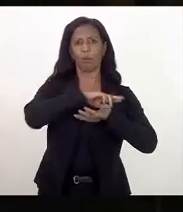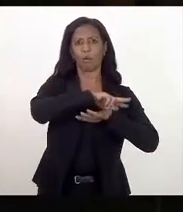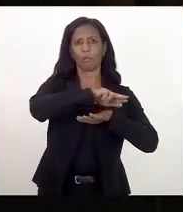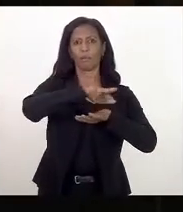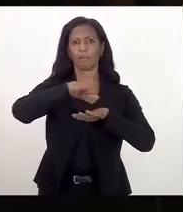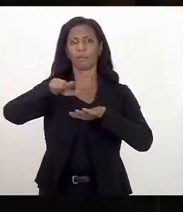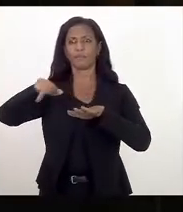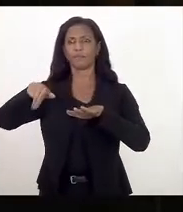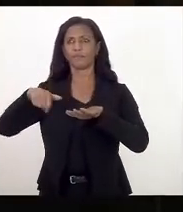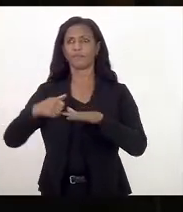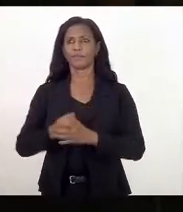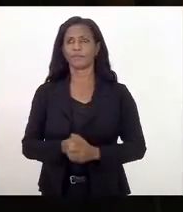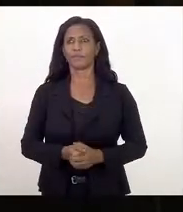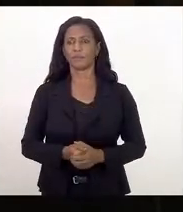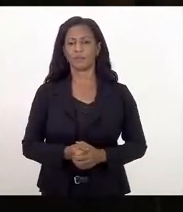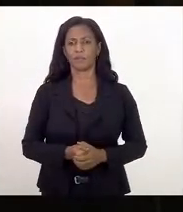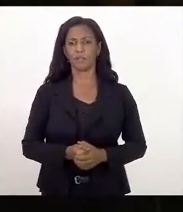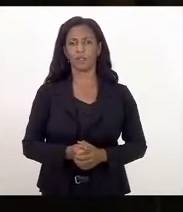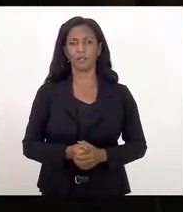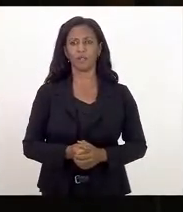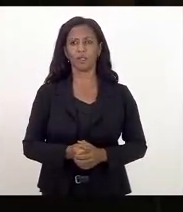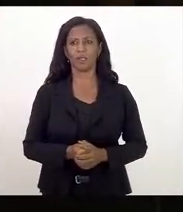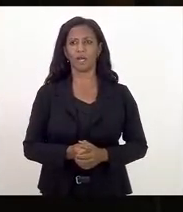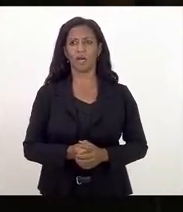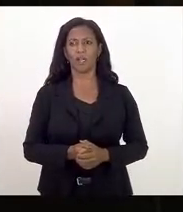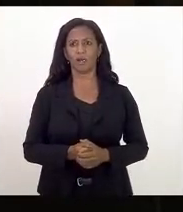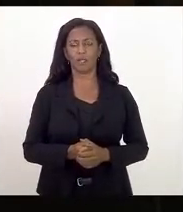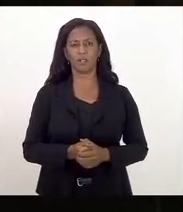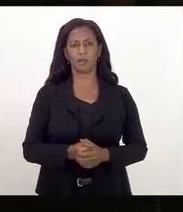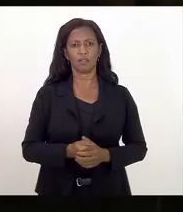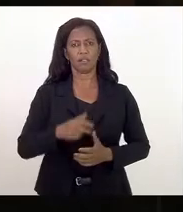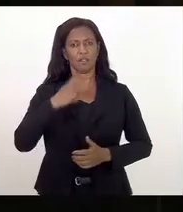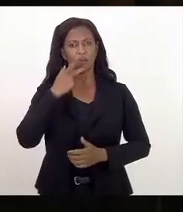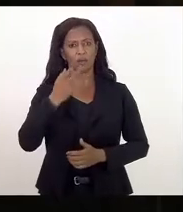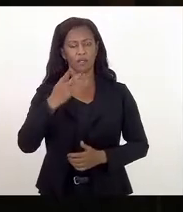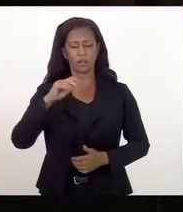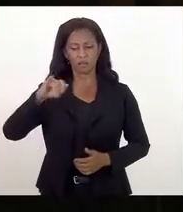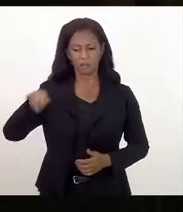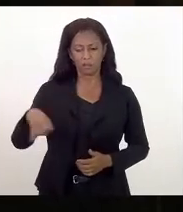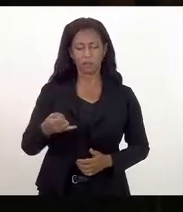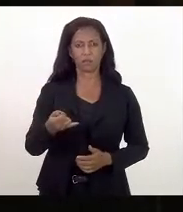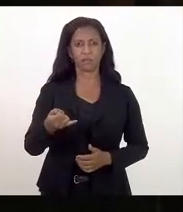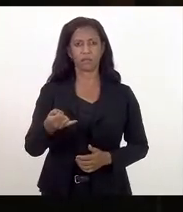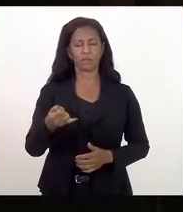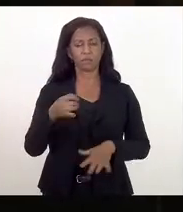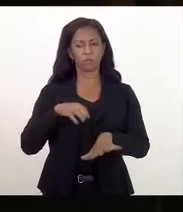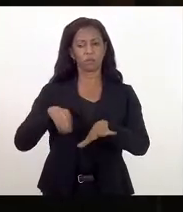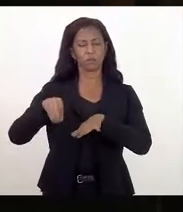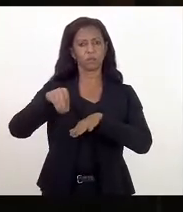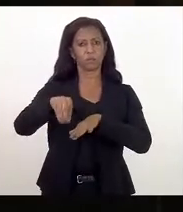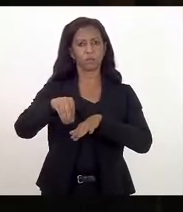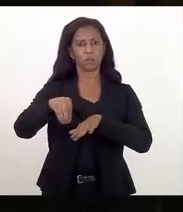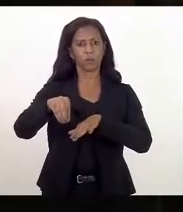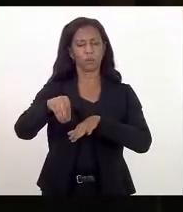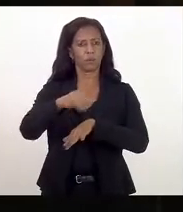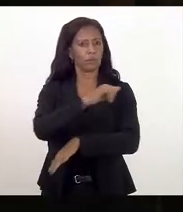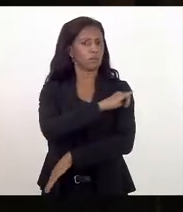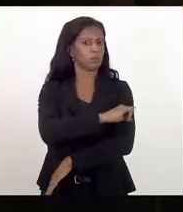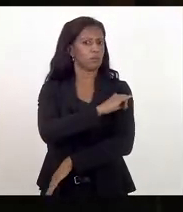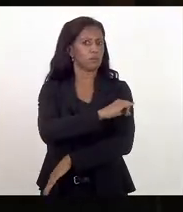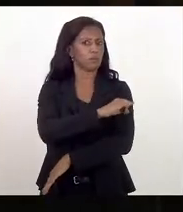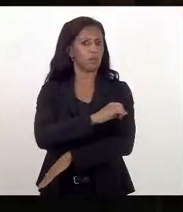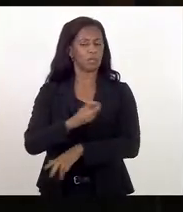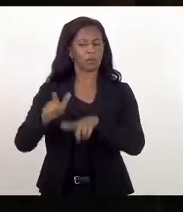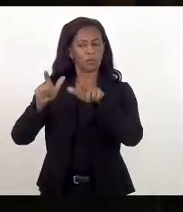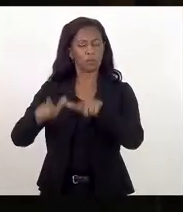sem mencionar a possibilidade de colocar o Rio de Janeiro numa situação